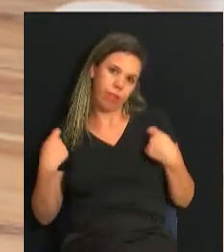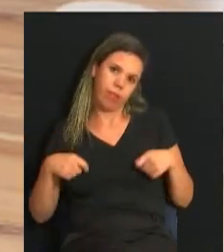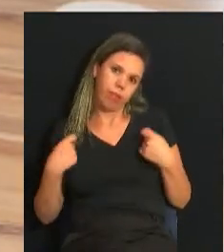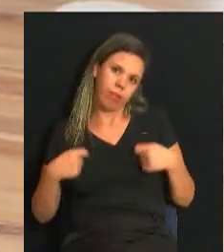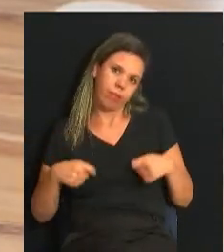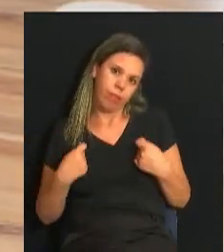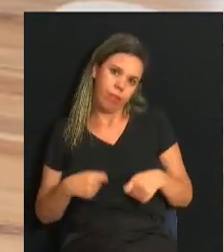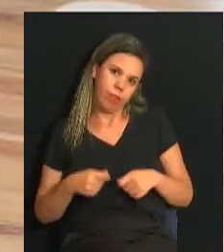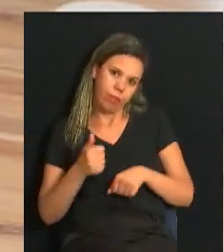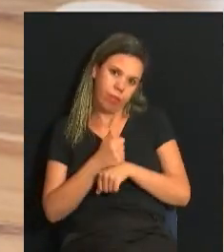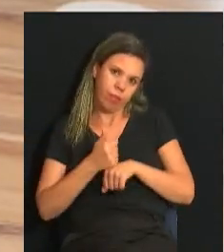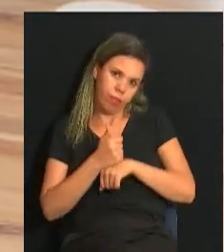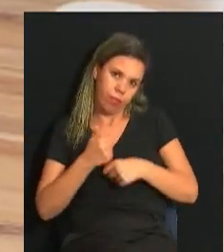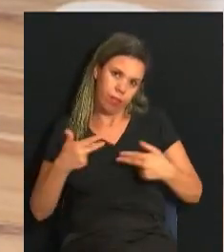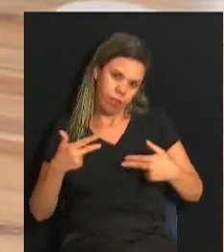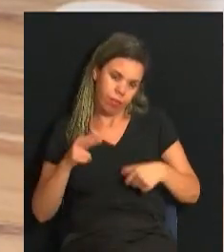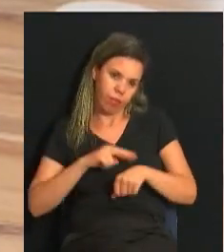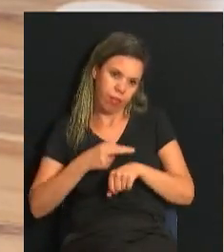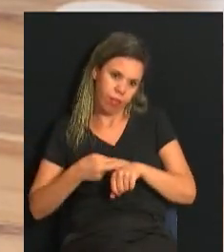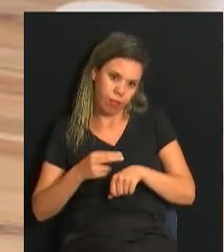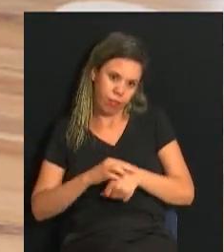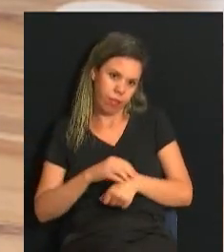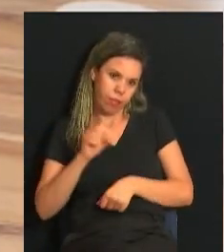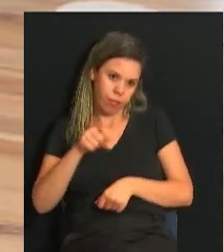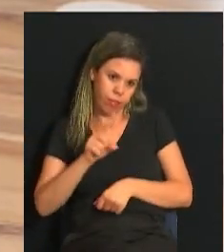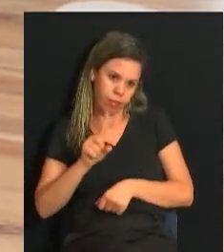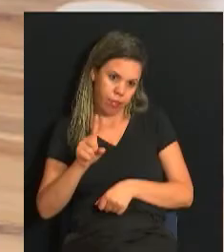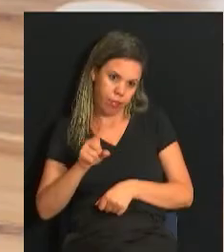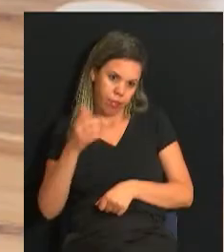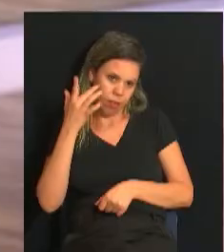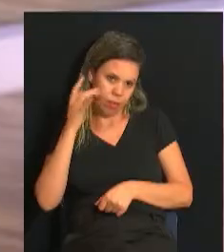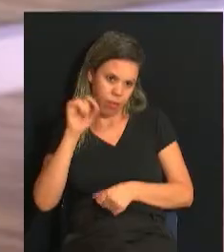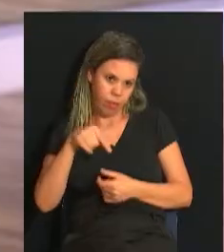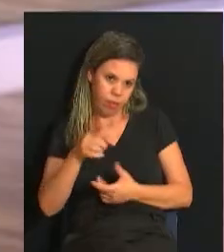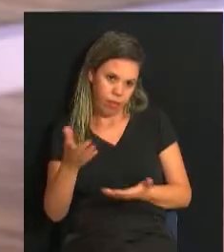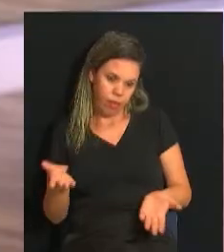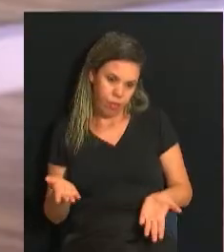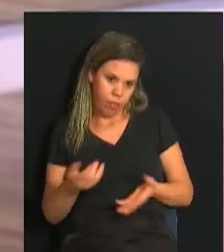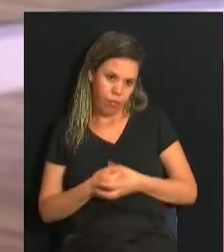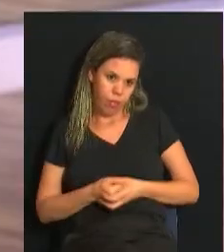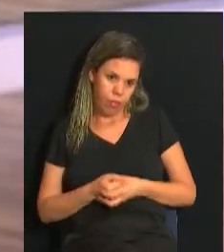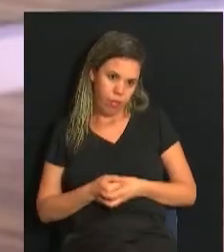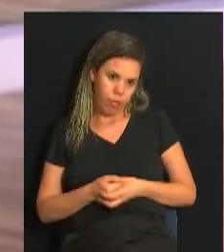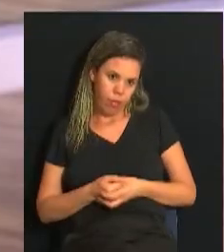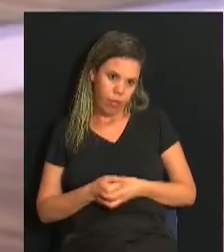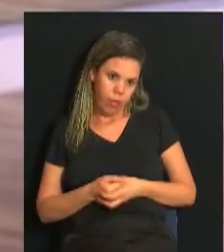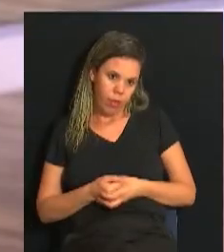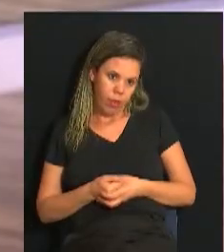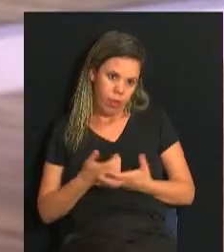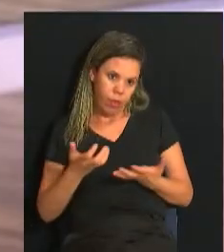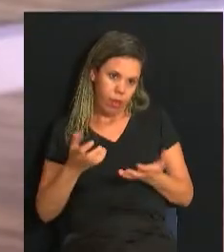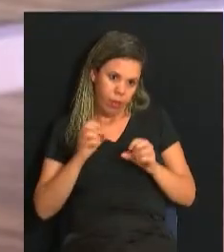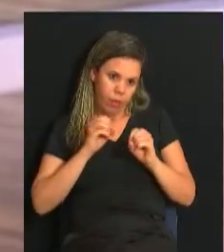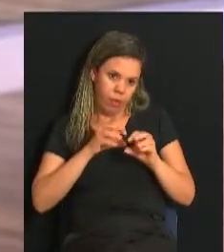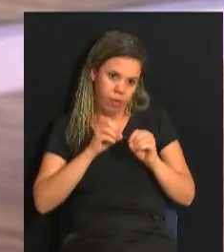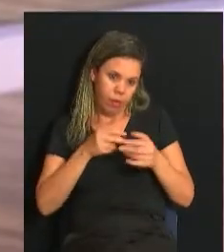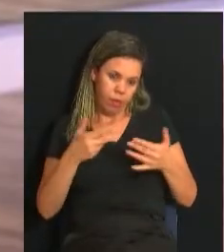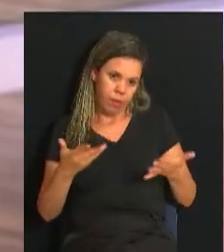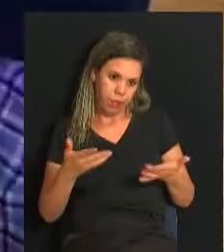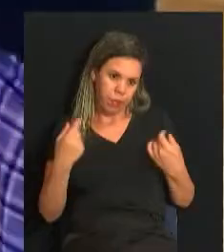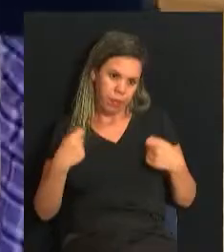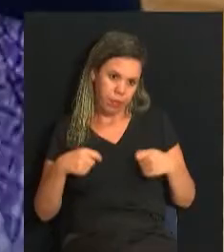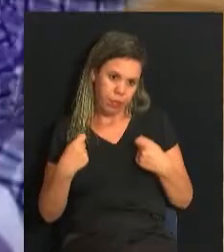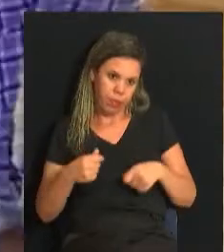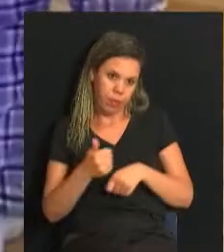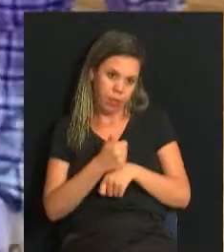se especializar em algum risco ou não acho que você você se você quer dar aula de alguma coisa que